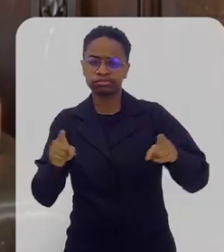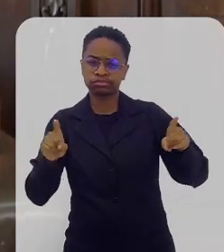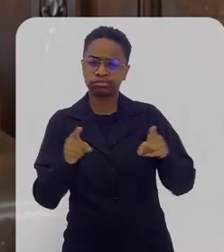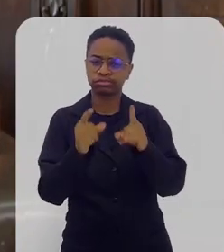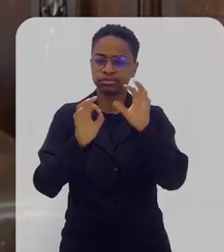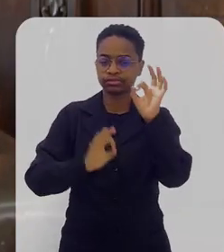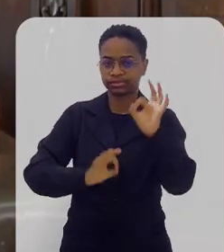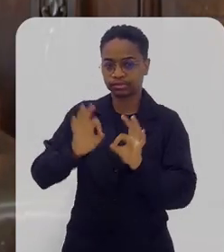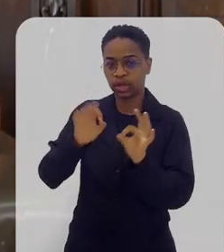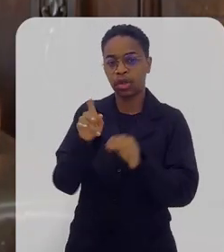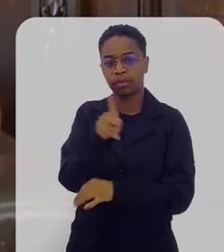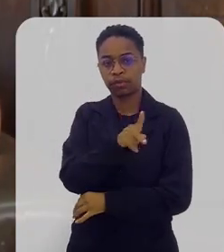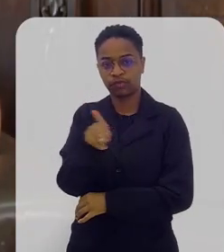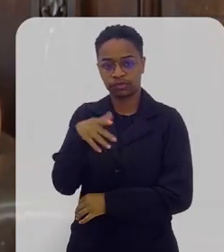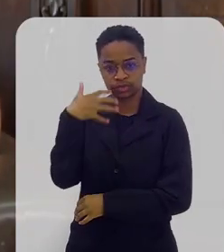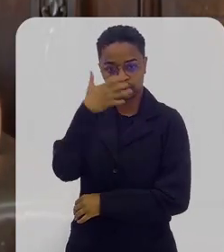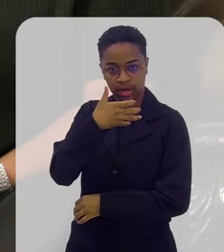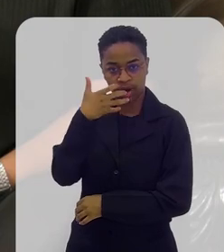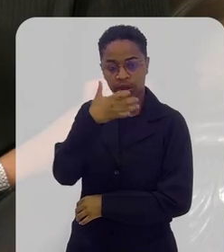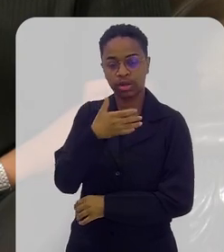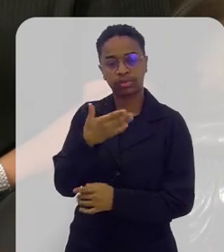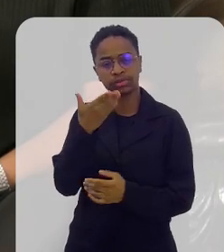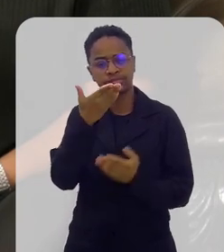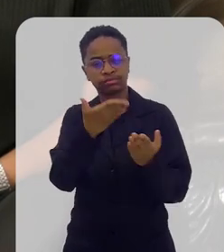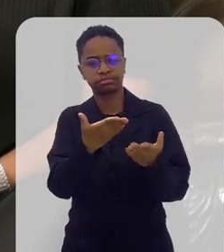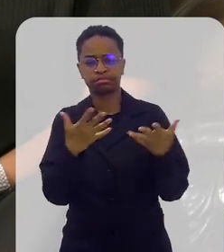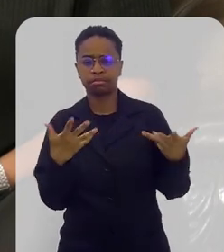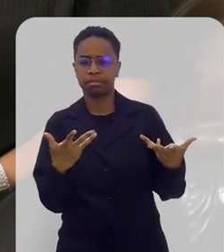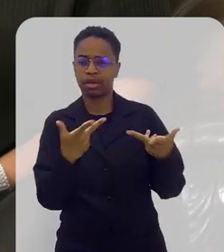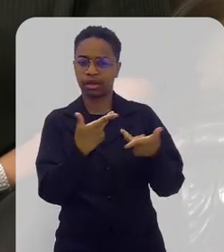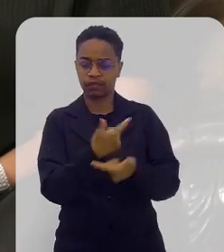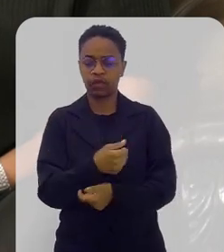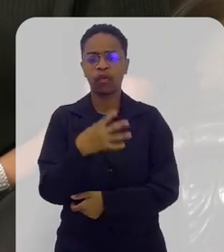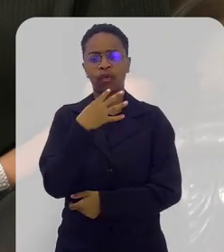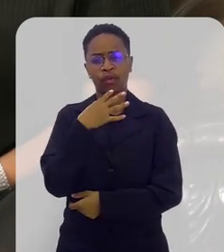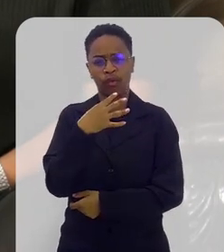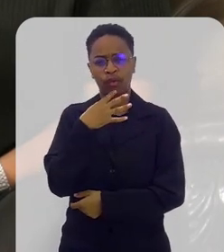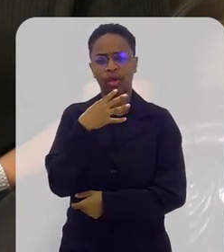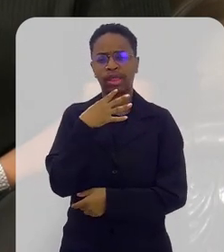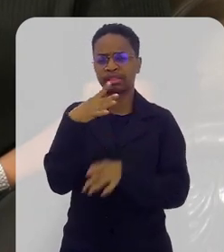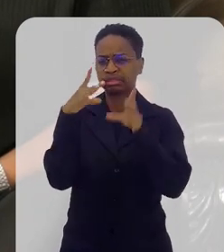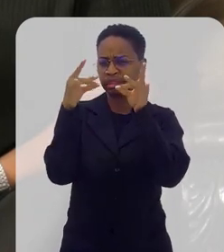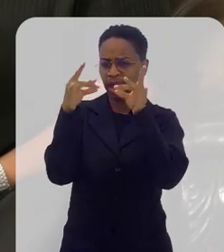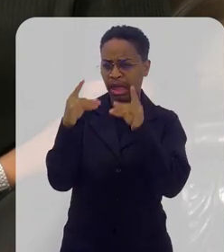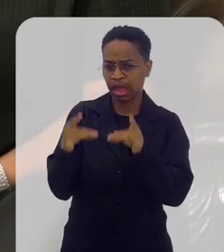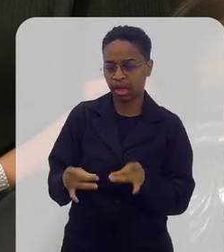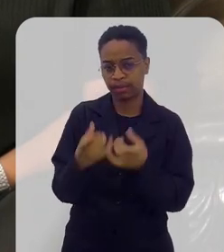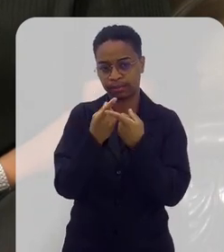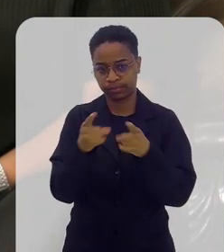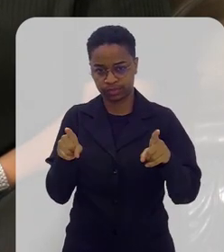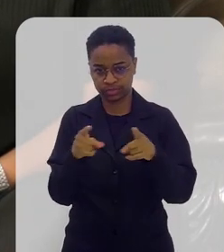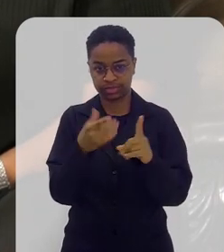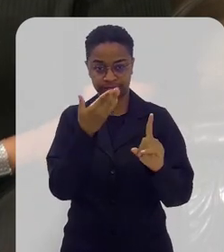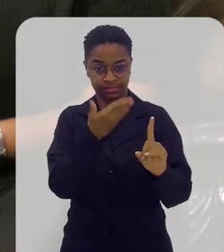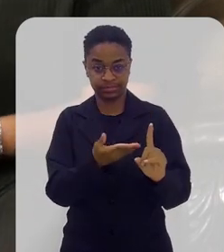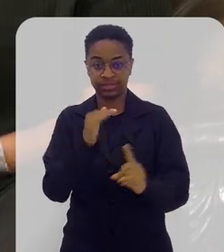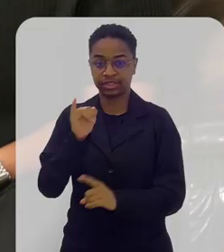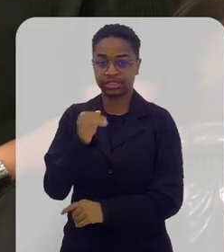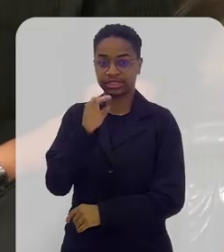Essa mulher é professora de cântico. Essa mulher é encantadora, conhece tudo de música.